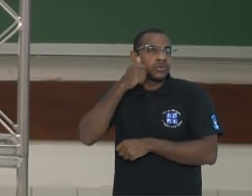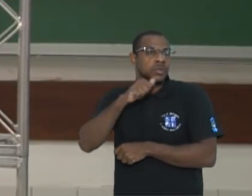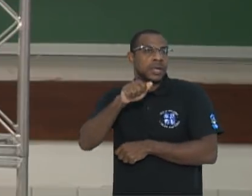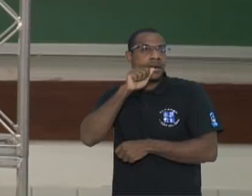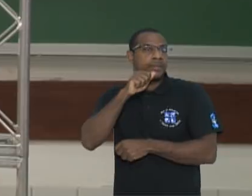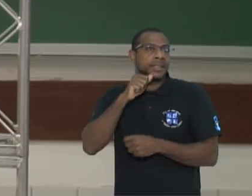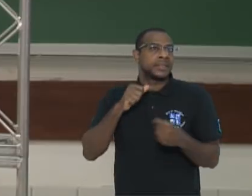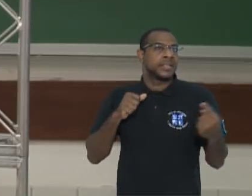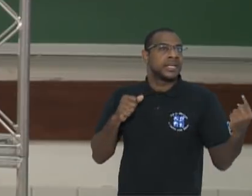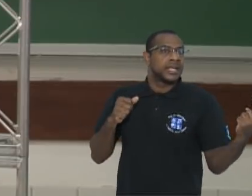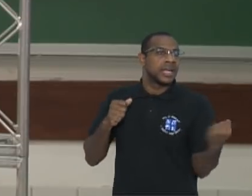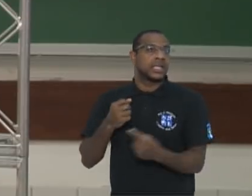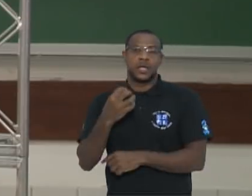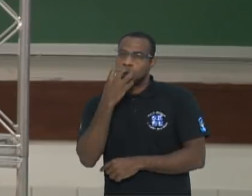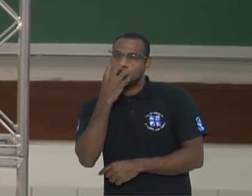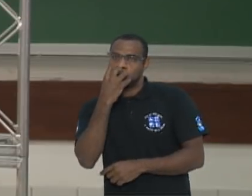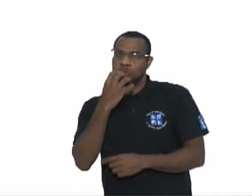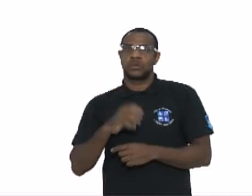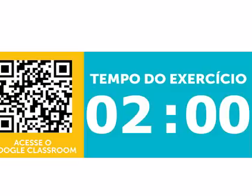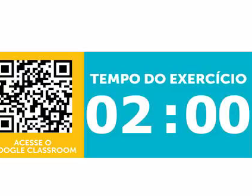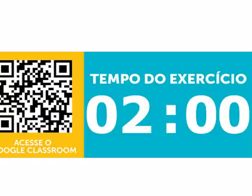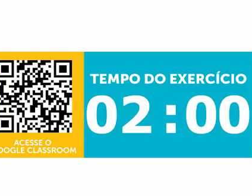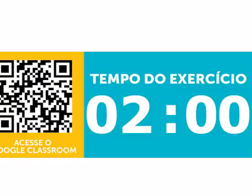vocês estão aí com boa memória para acertar essa.